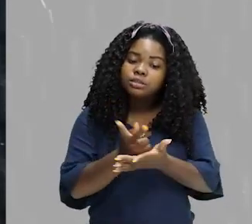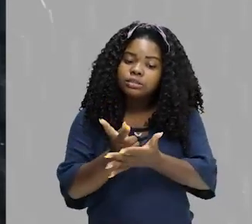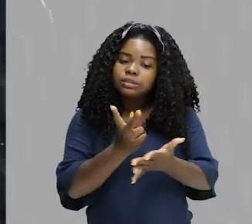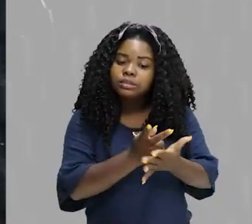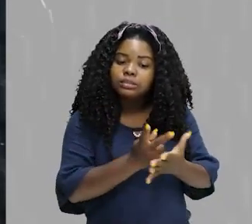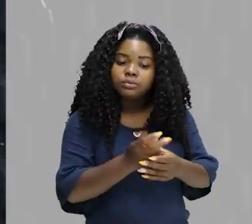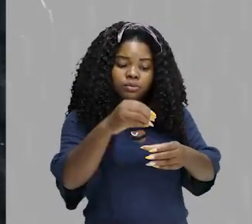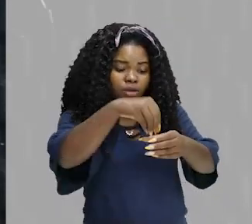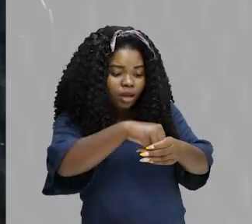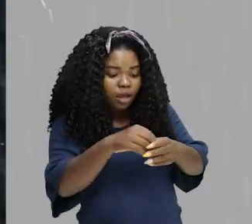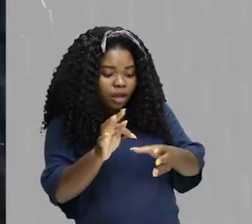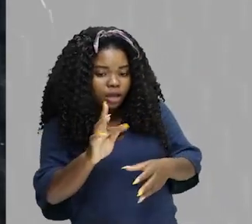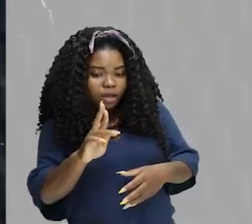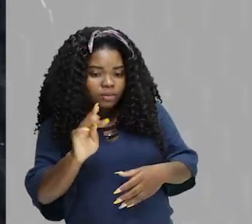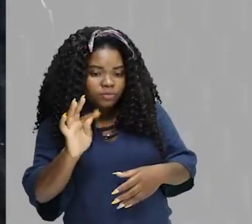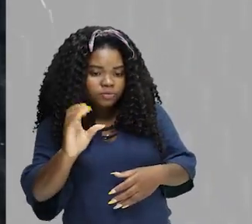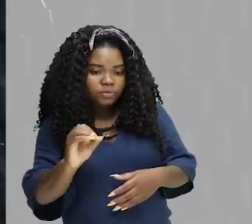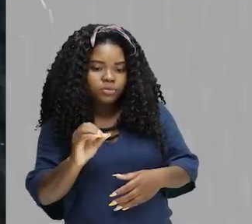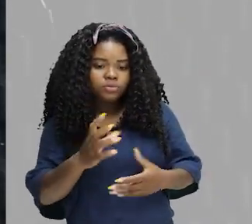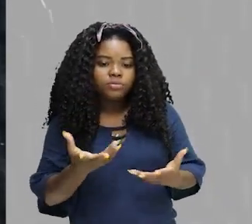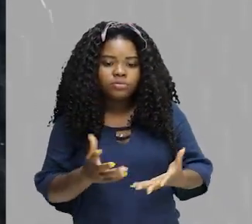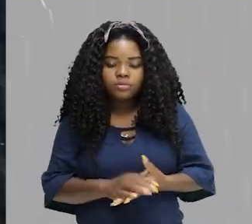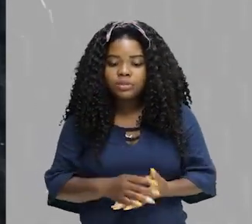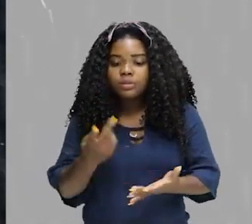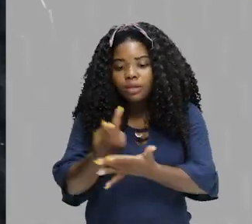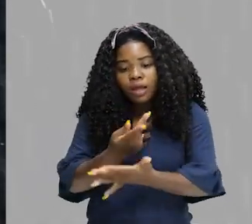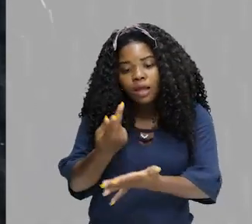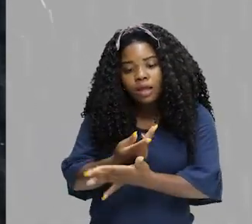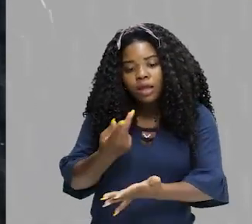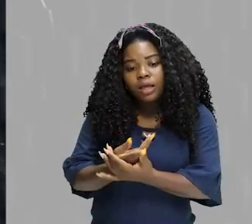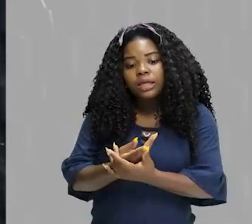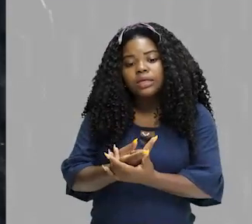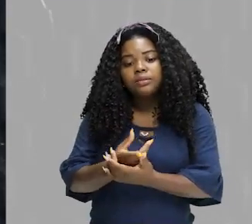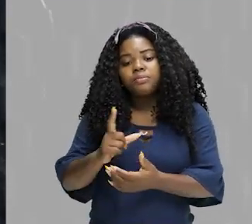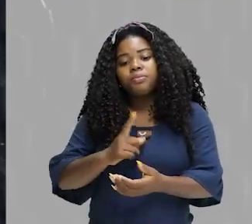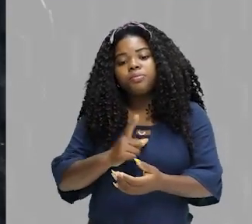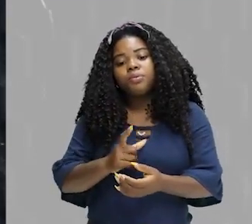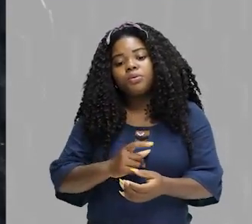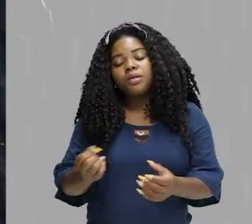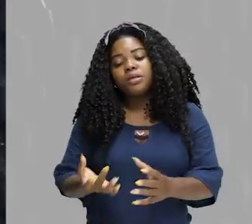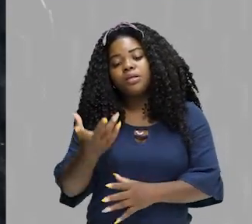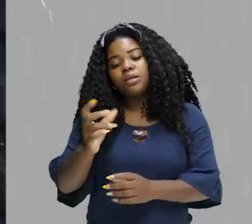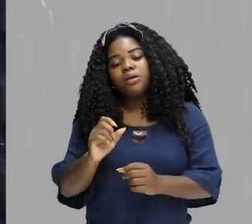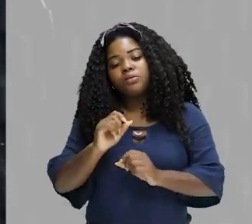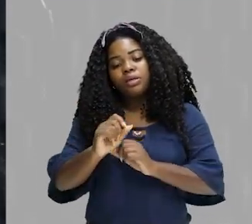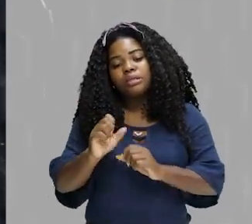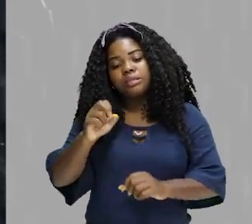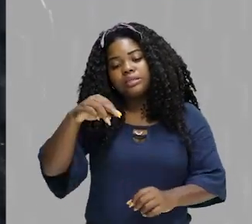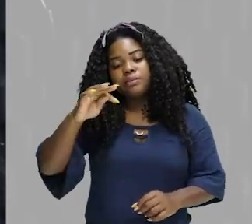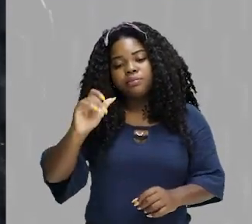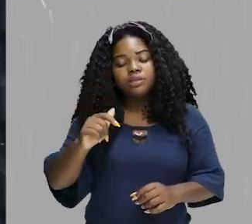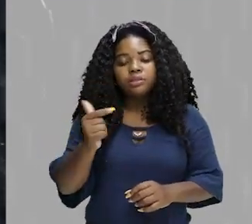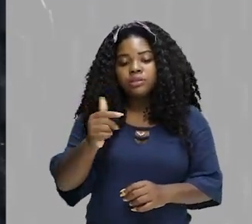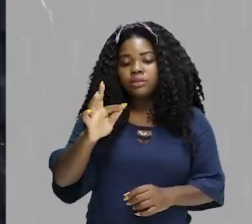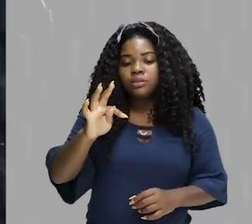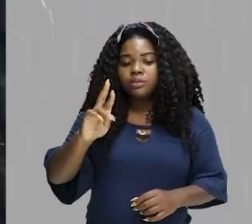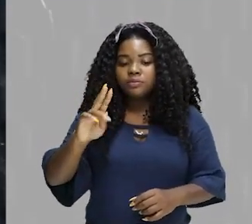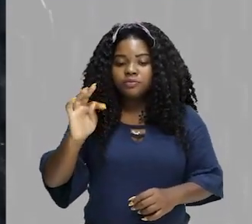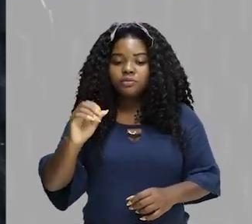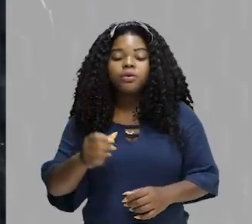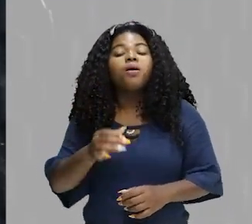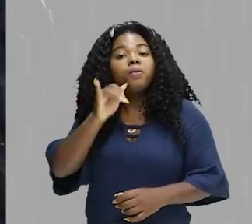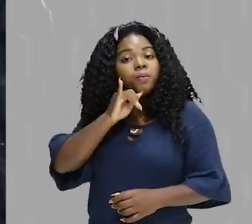estar dentro de um fruto. Então, está errado porque está dizendo que ela vai produzir sementes sem a presença do fruto. O exemplo está